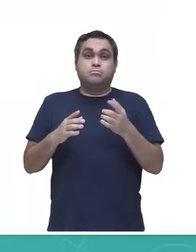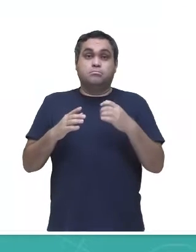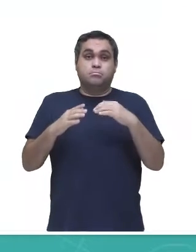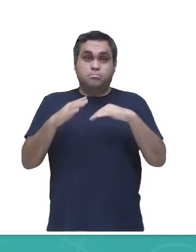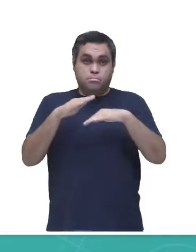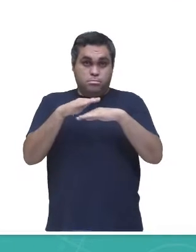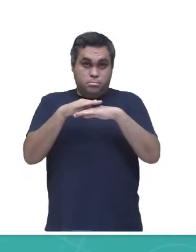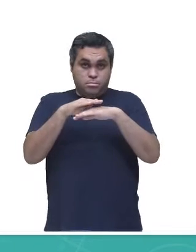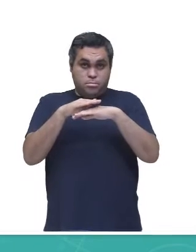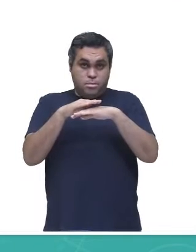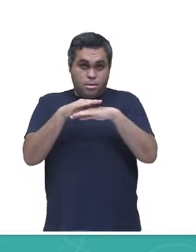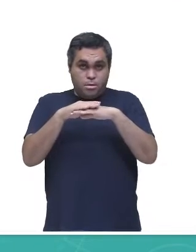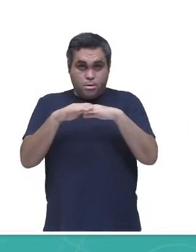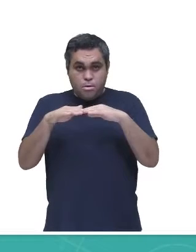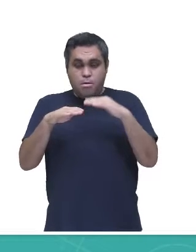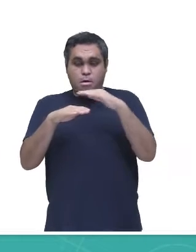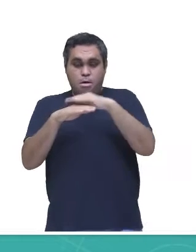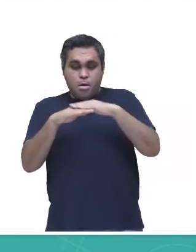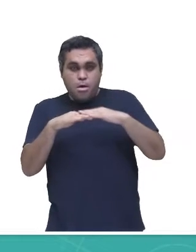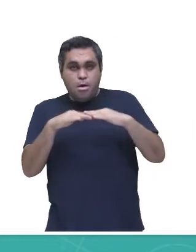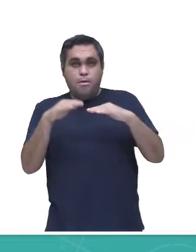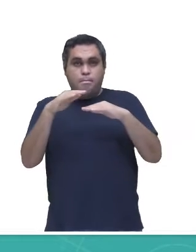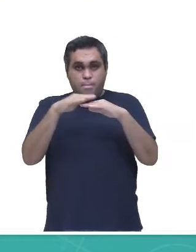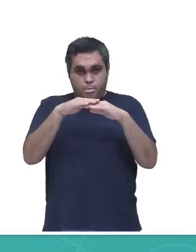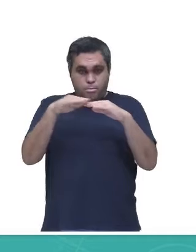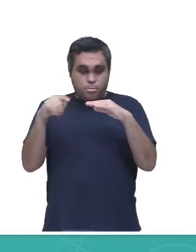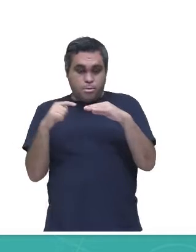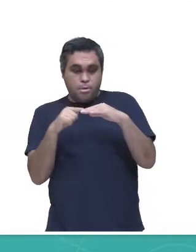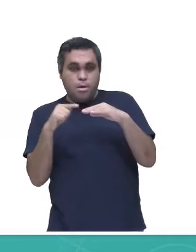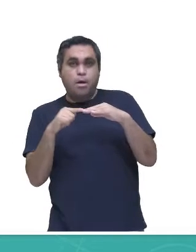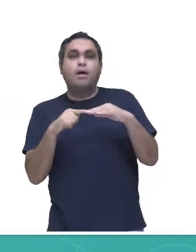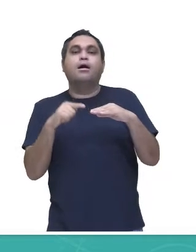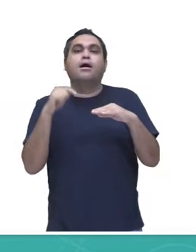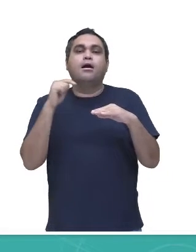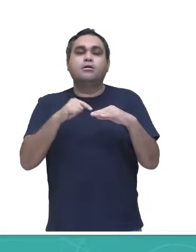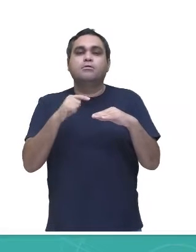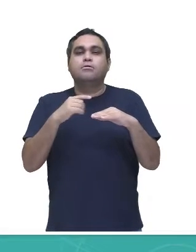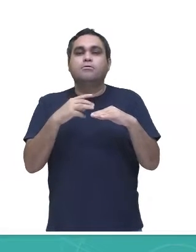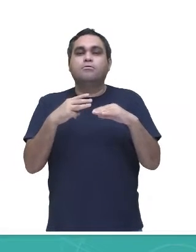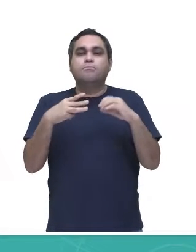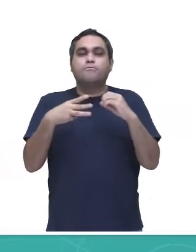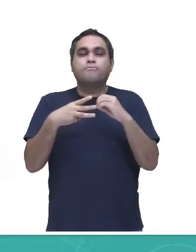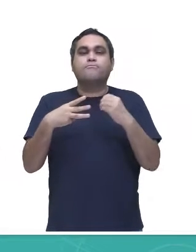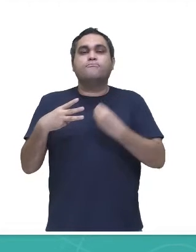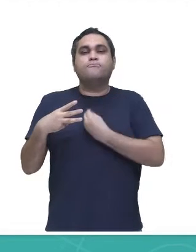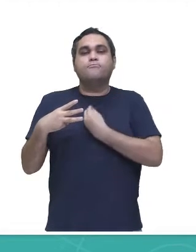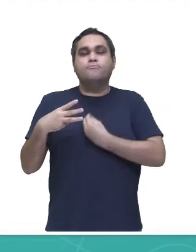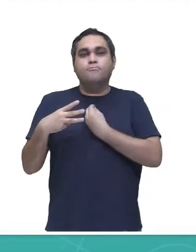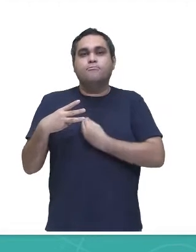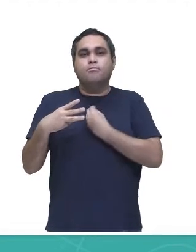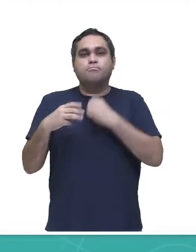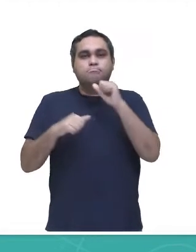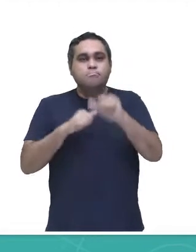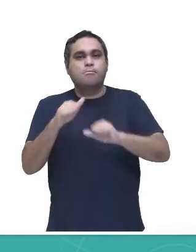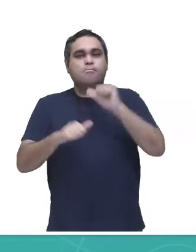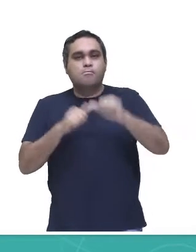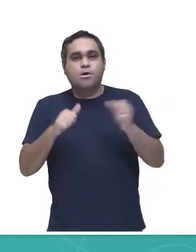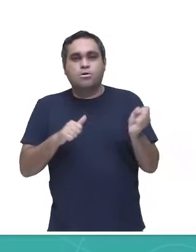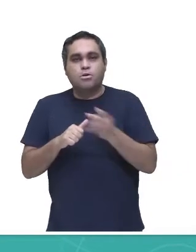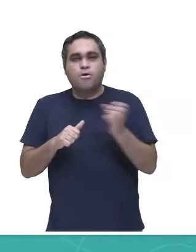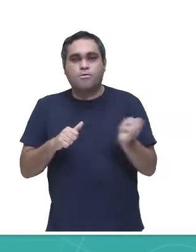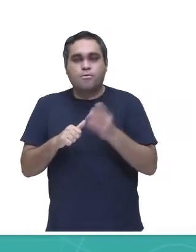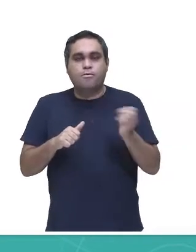substituindo ali, elas vão indo para a superfície da pele, como a gente está vendo. funciona como uma camada